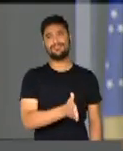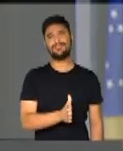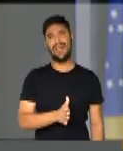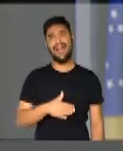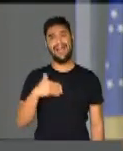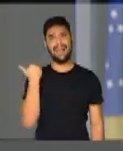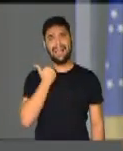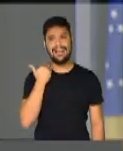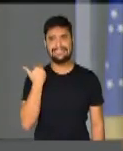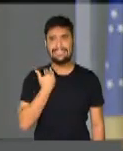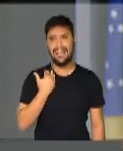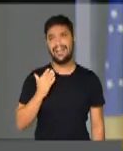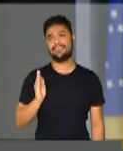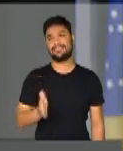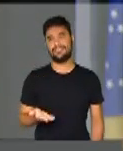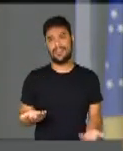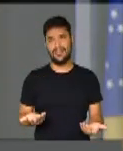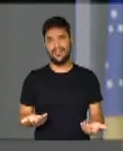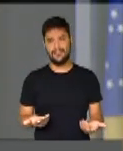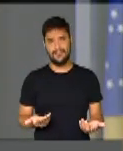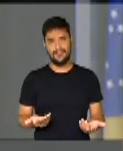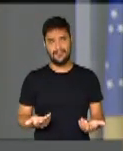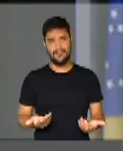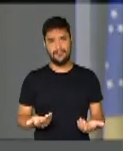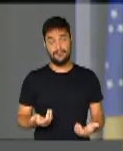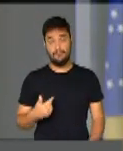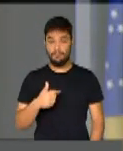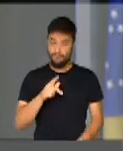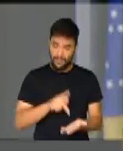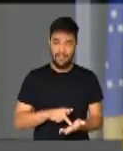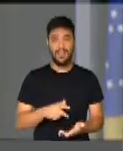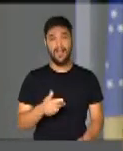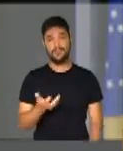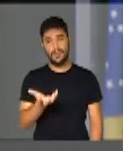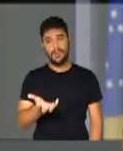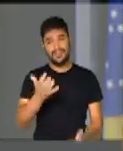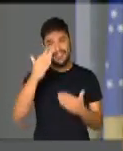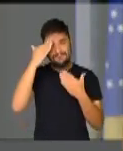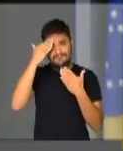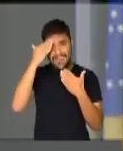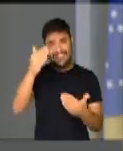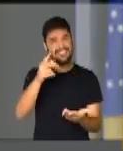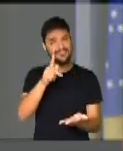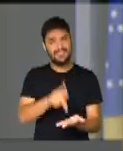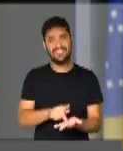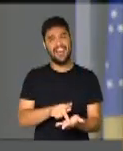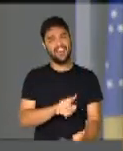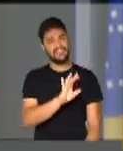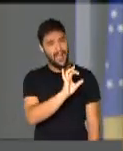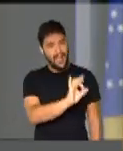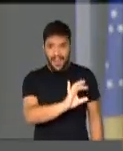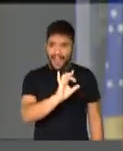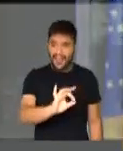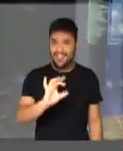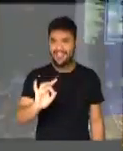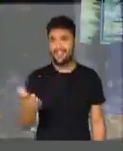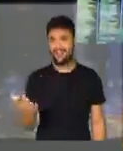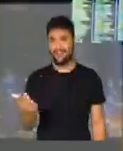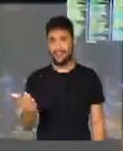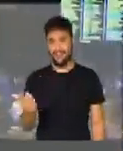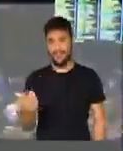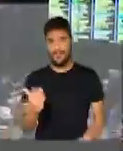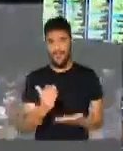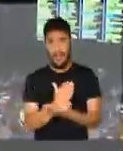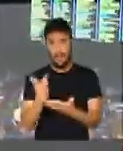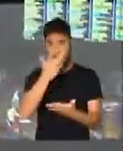mais. Gostaria profundamente de agradecer a cada um de vocês, mesmo